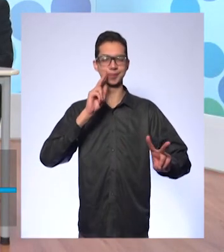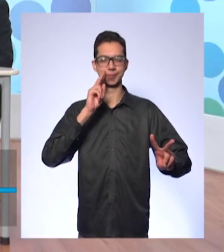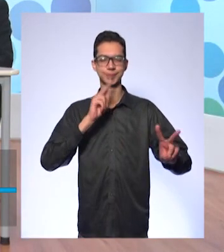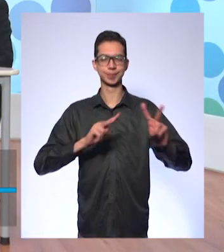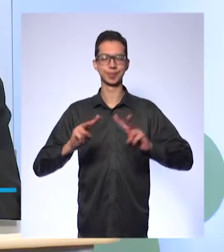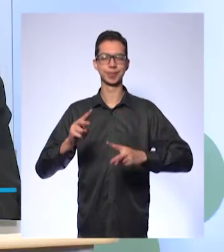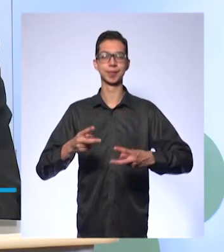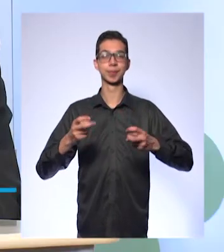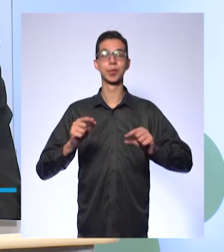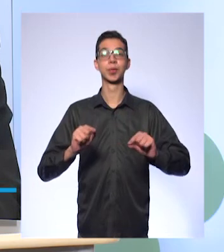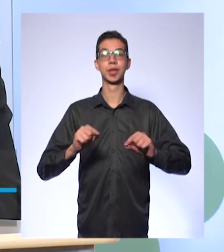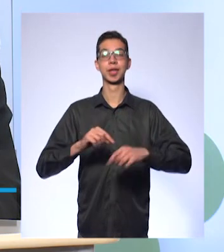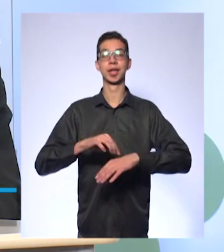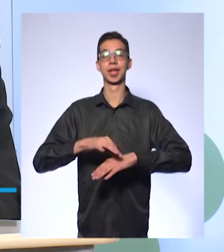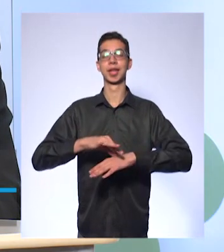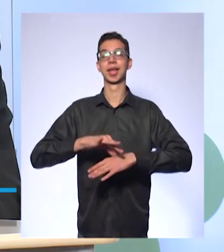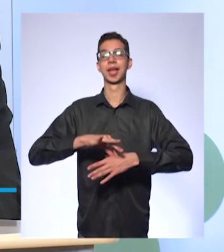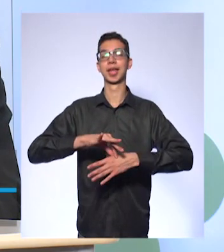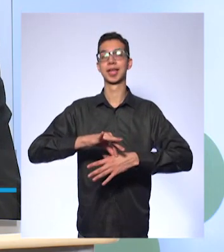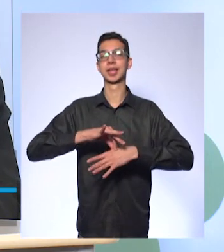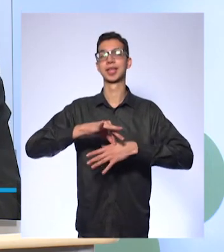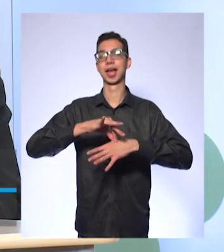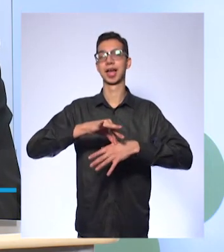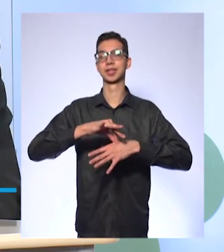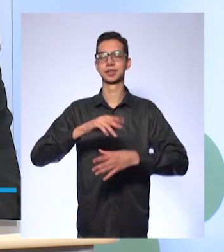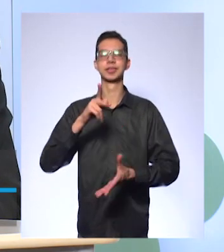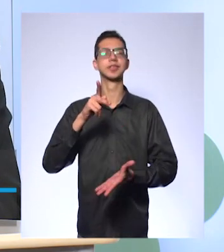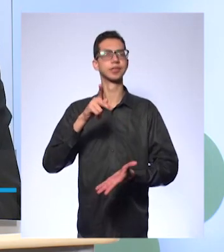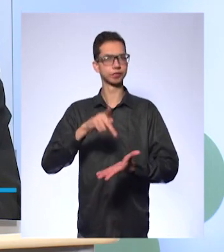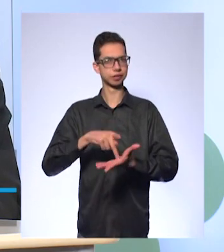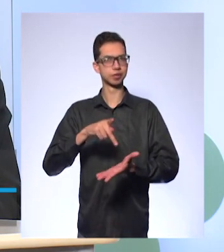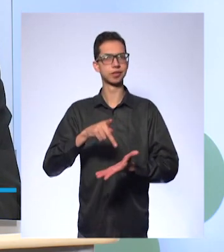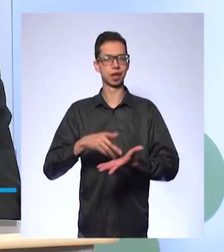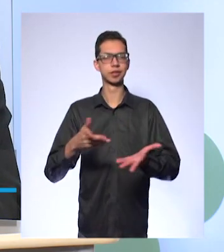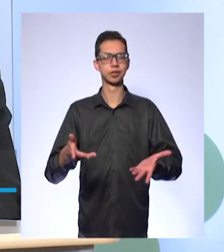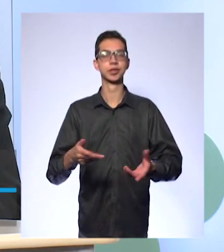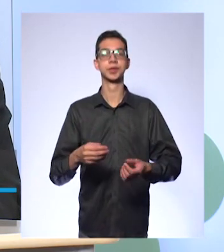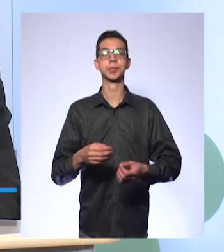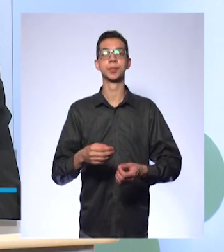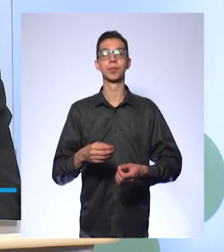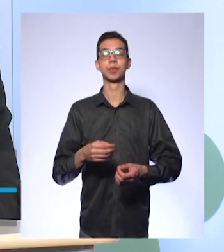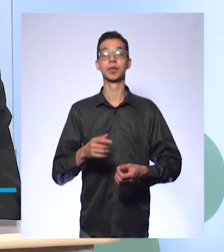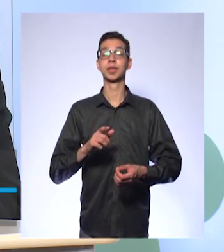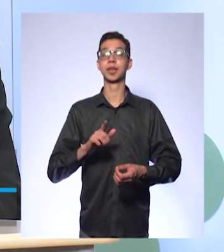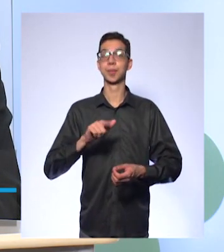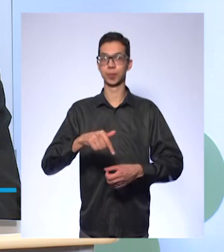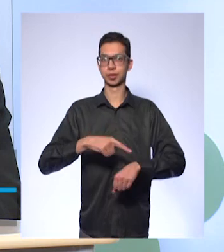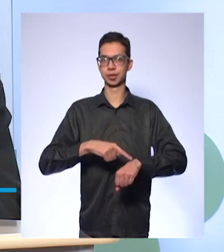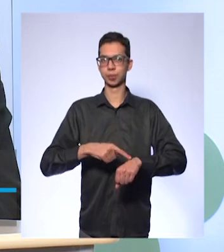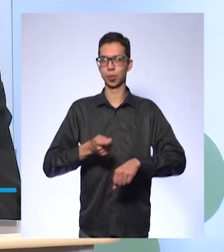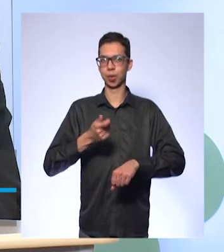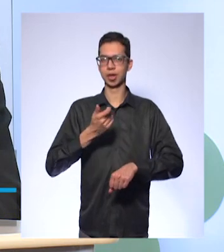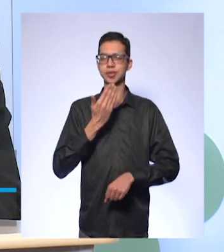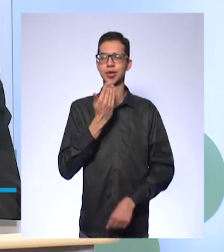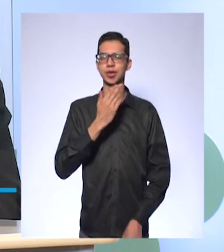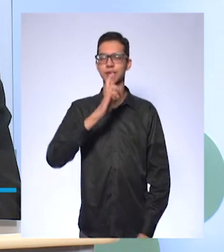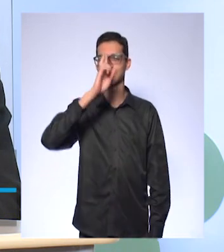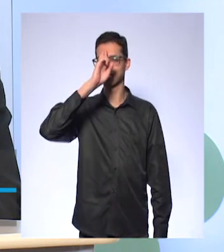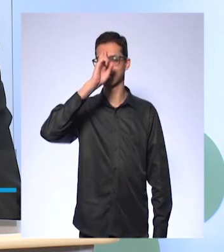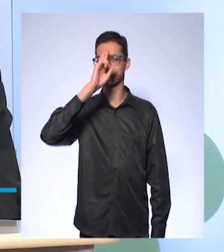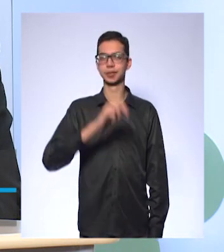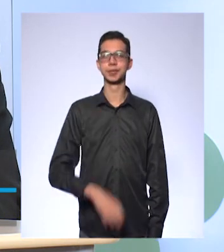um pedaço de carne, né? E realmente, vamos lá, daqui a pouco é a hora do almoço. Os estudantes estão